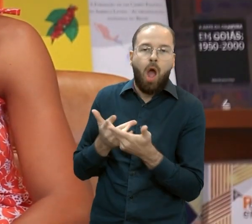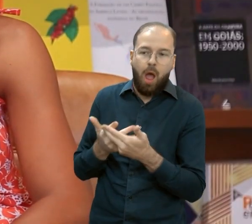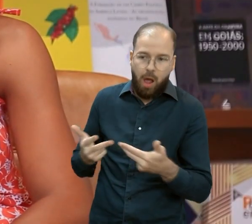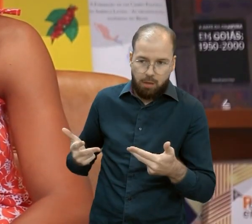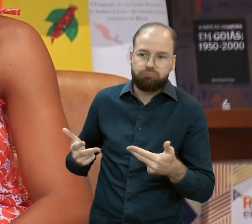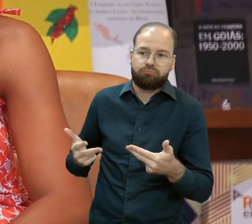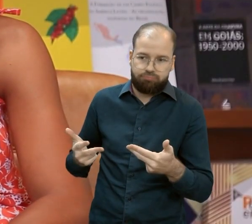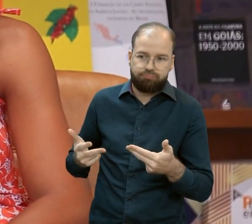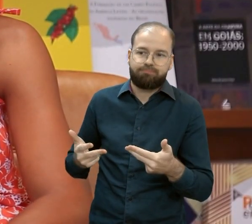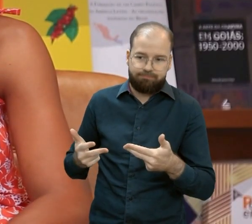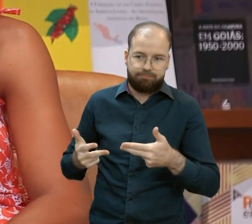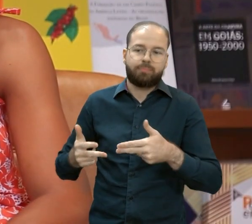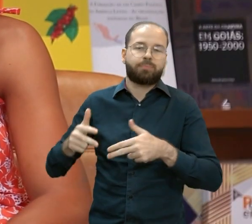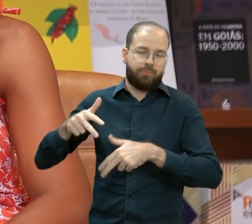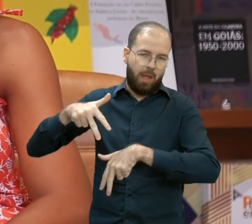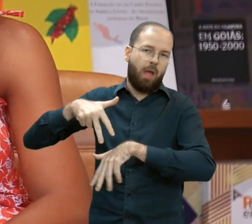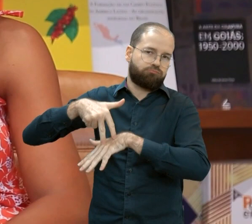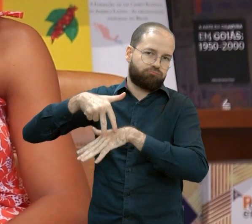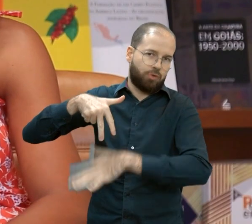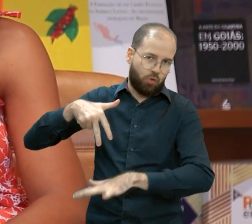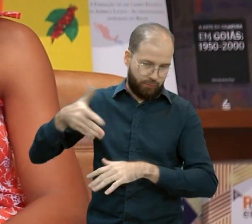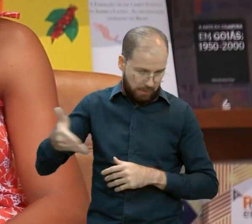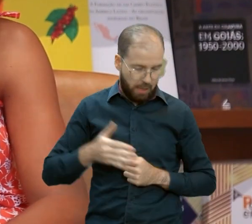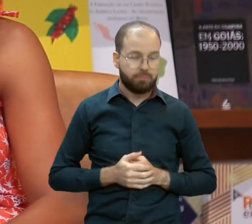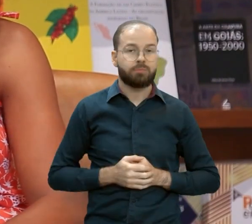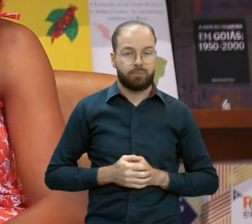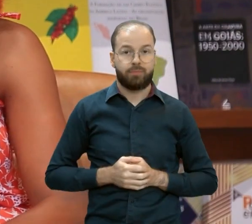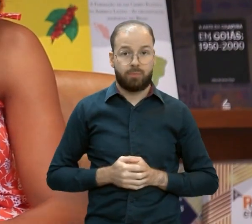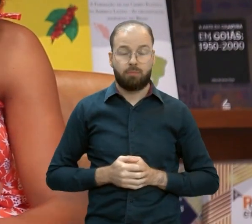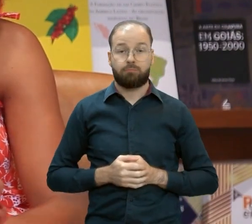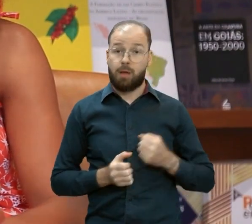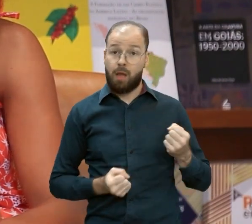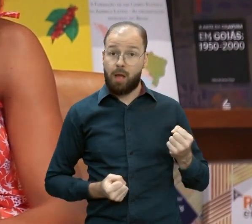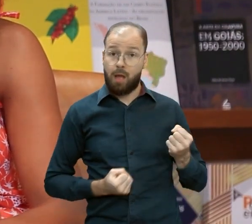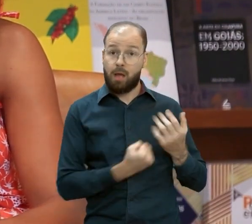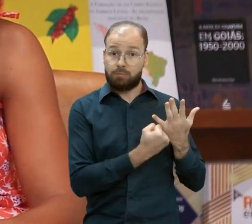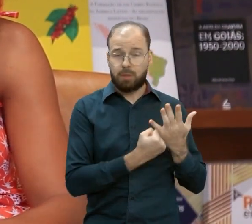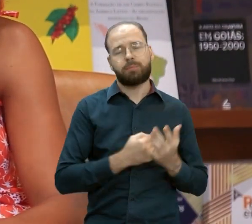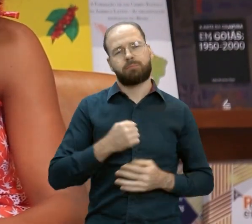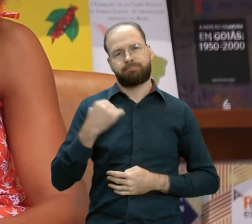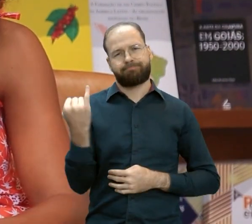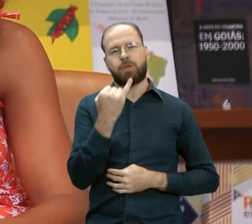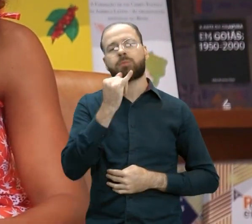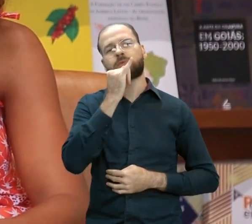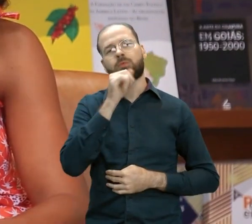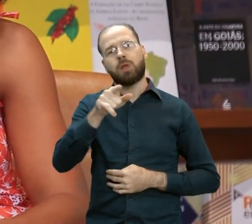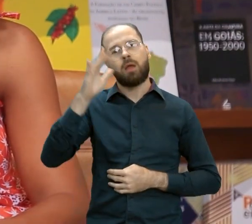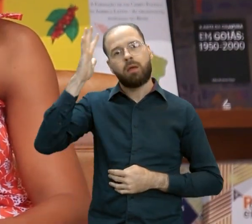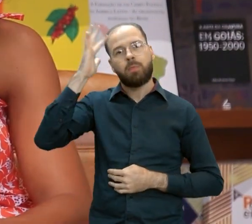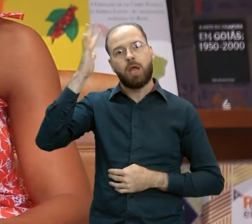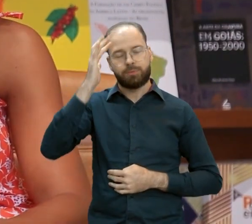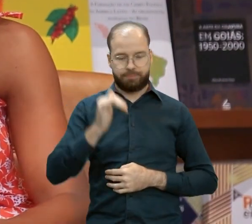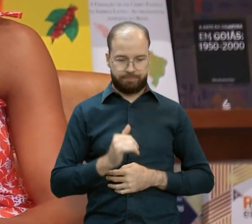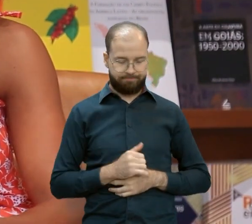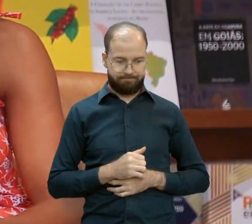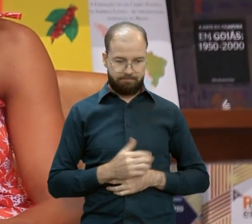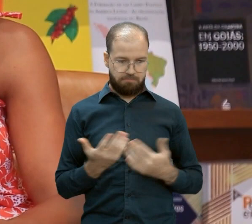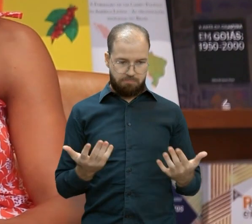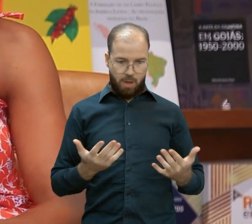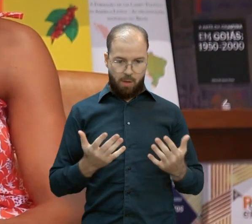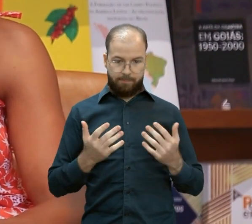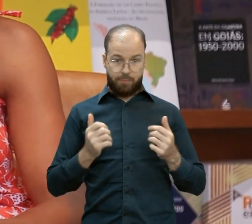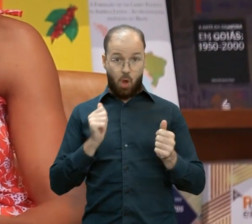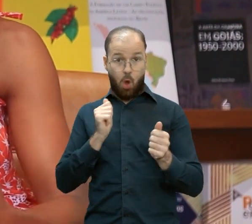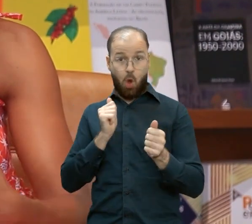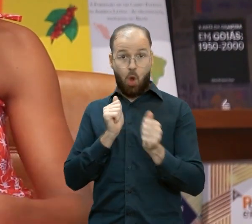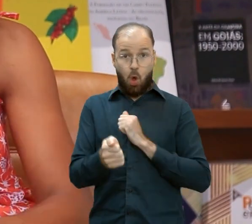ações afirmativas, eu sempre digo que é como se você imaginasse uma linha de corrida e eu colocasse uma pessoa com dificuldade de